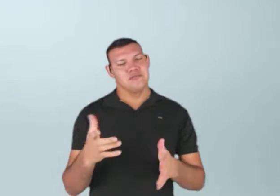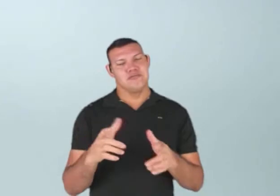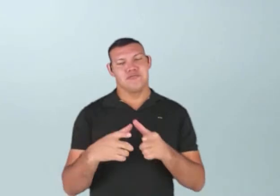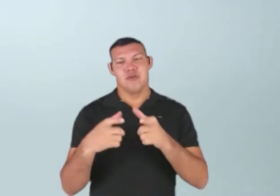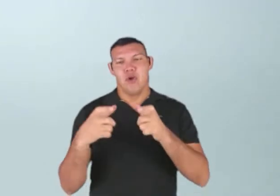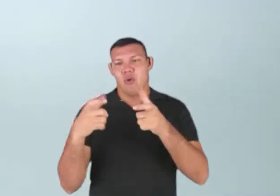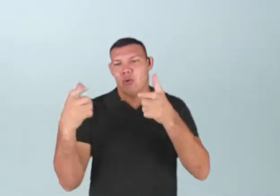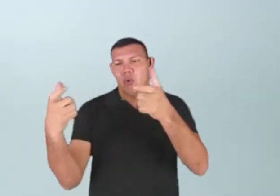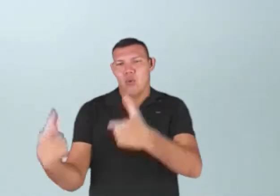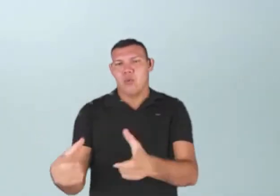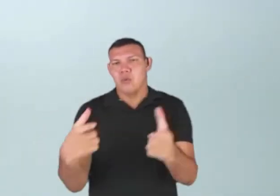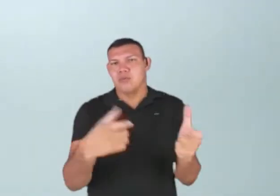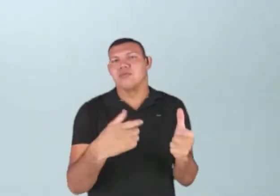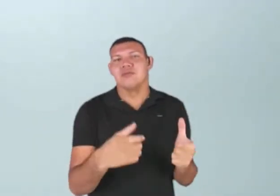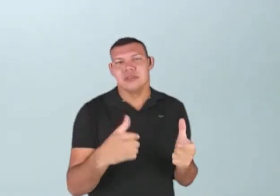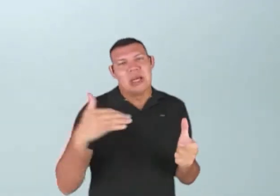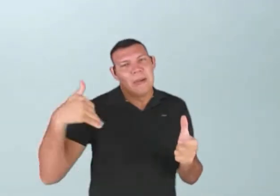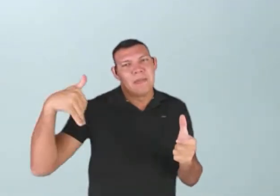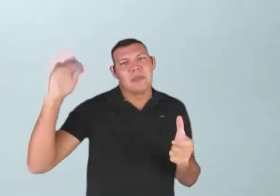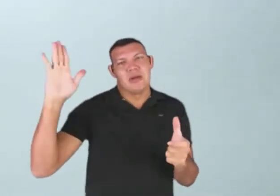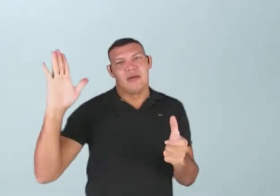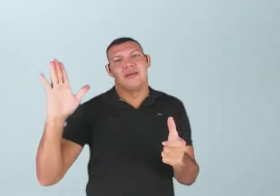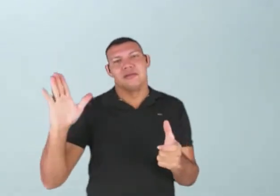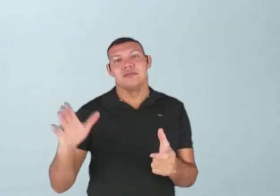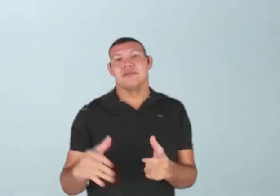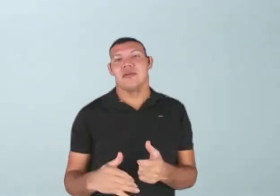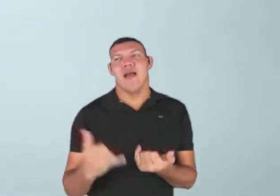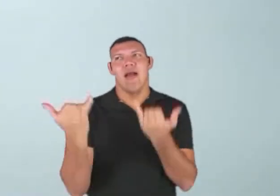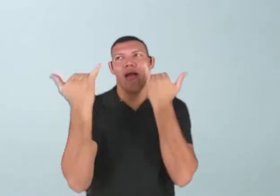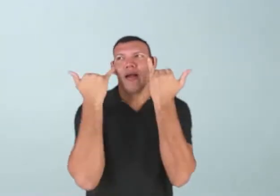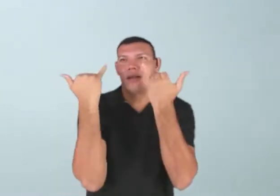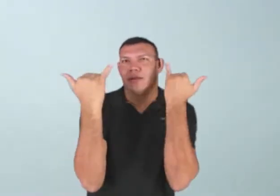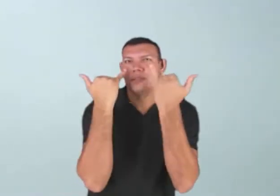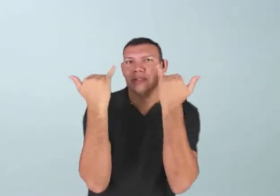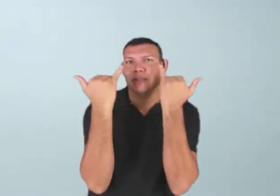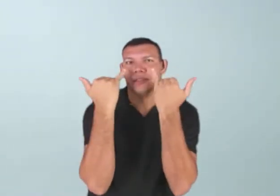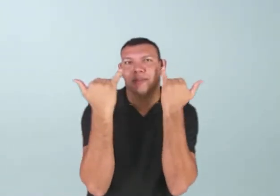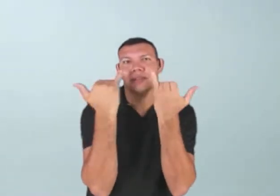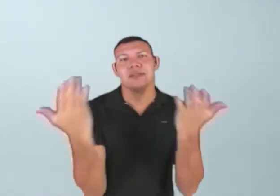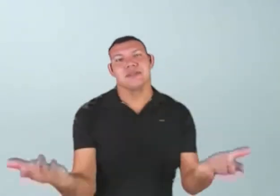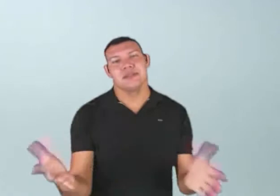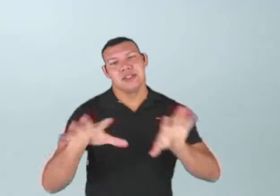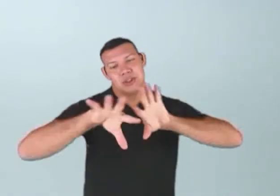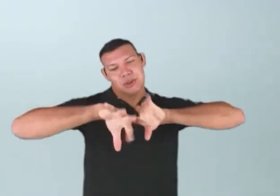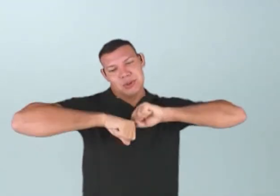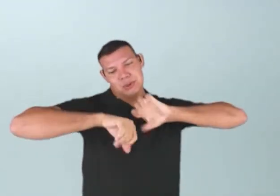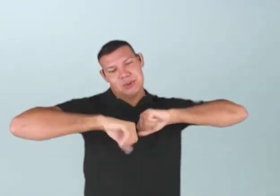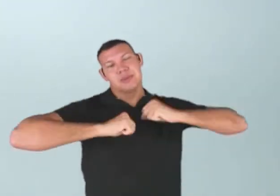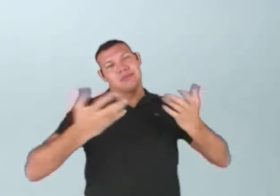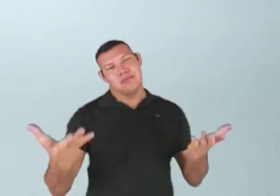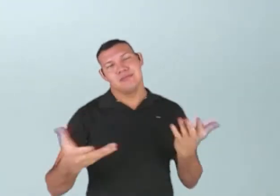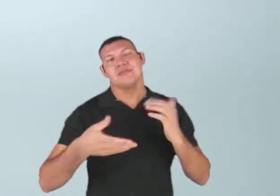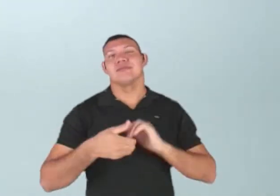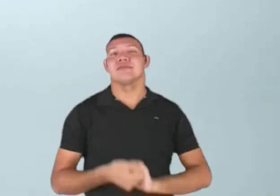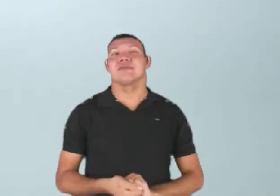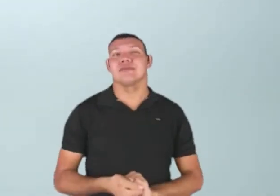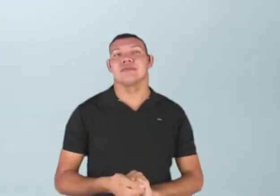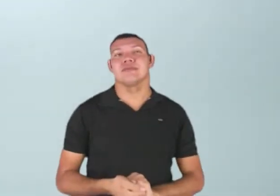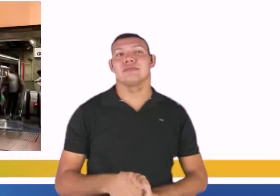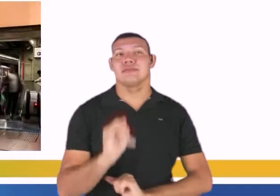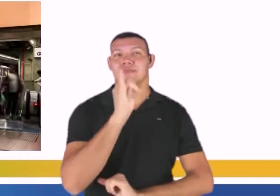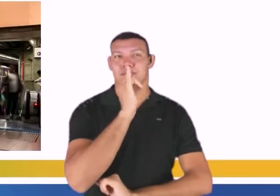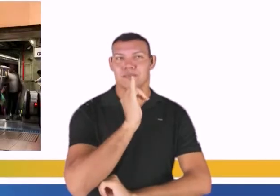cidadão consumir essa publicidade. Isso mesmo, consumir a publicidade. Eis aqui